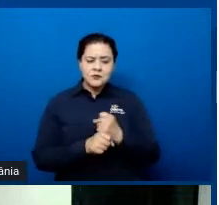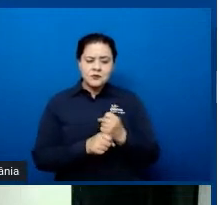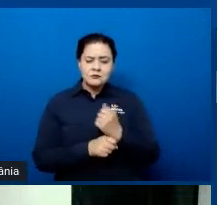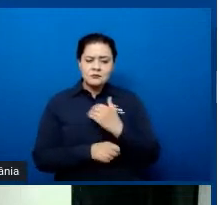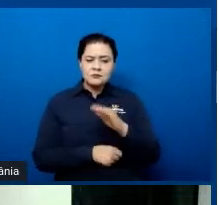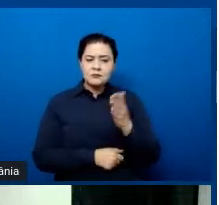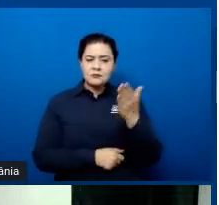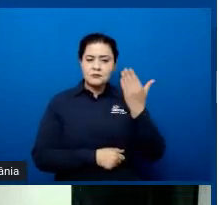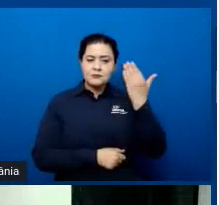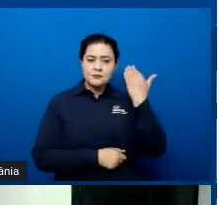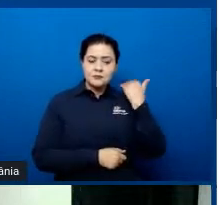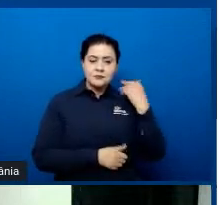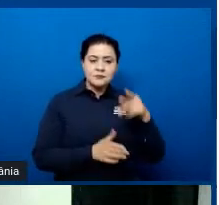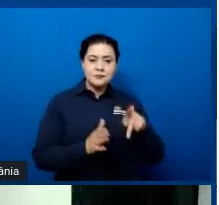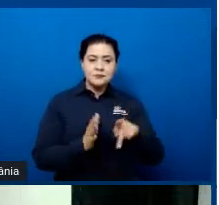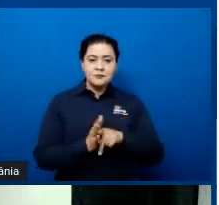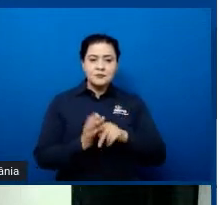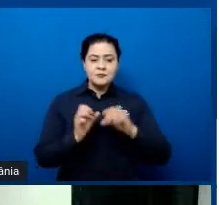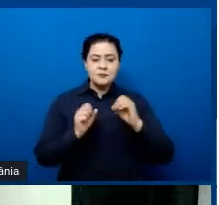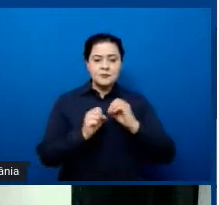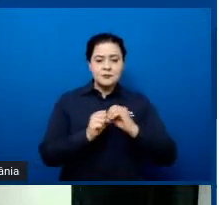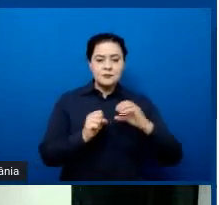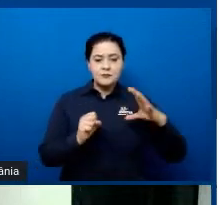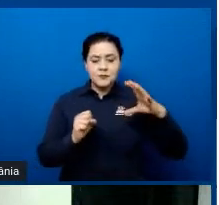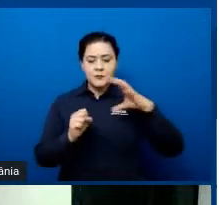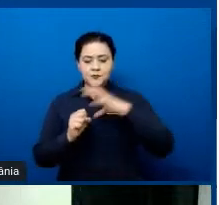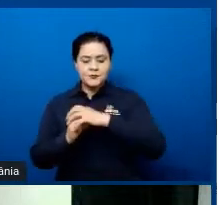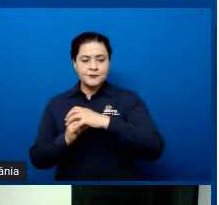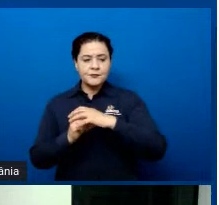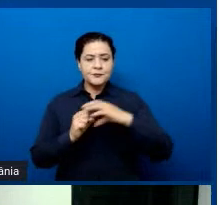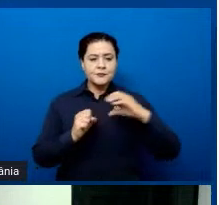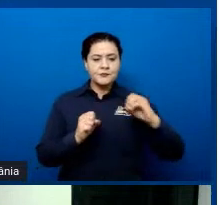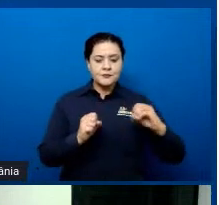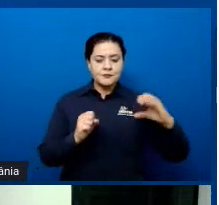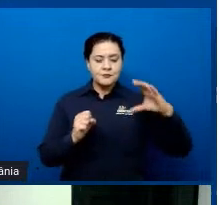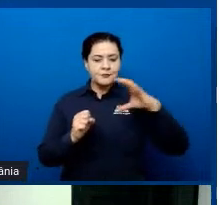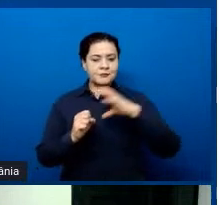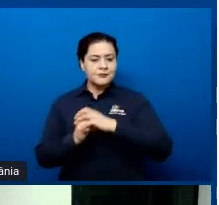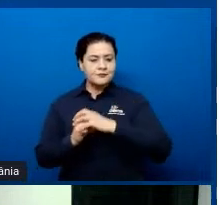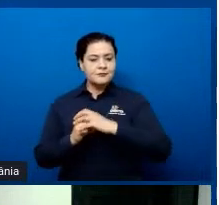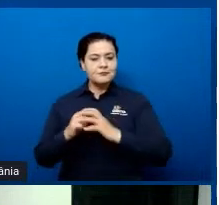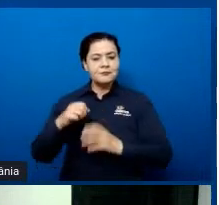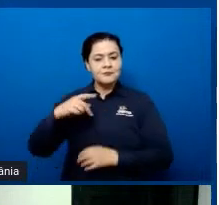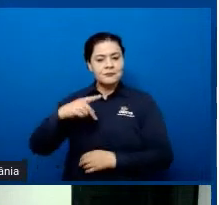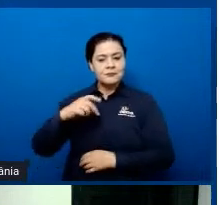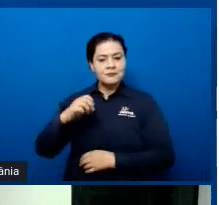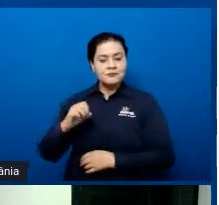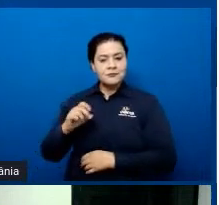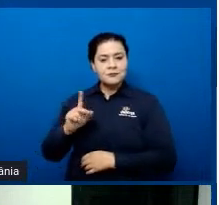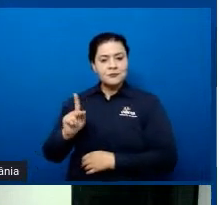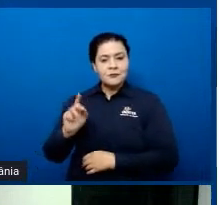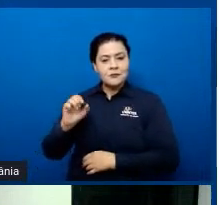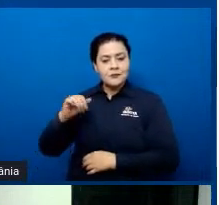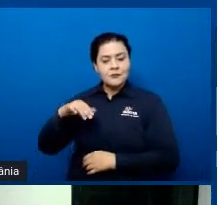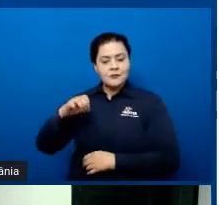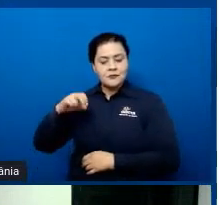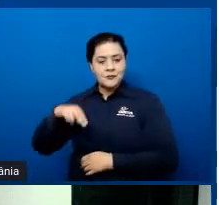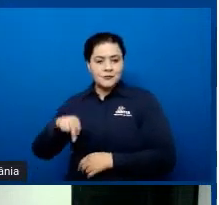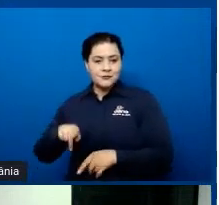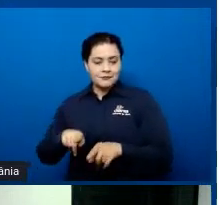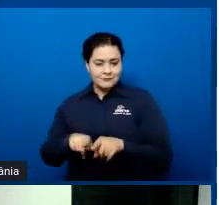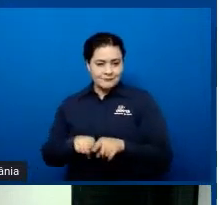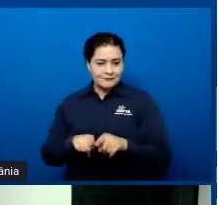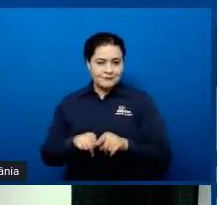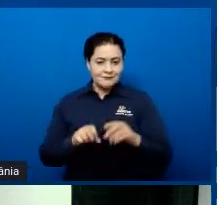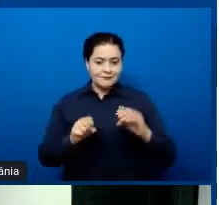que era o Pokémon Go, onde você caçava pokémons, né, e até 3 anos atrás, que teve uma ascensão bastante